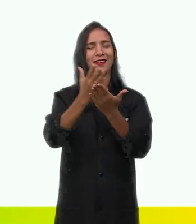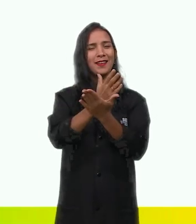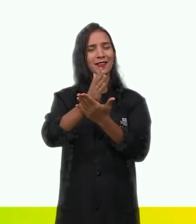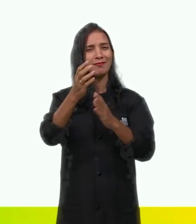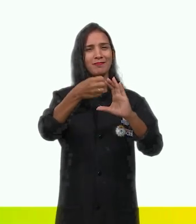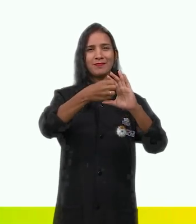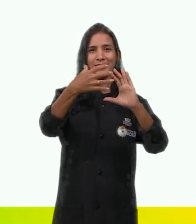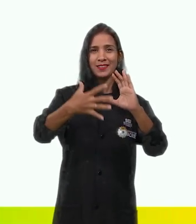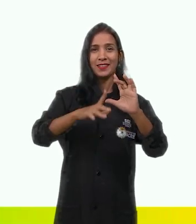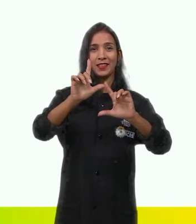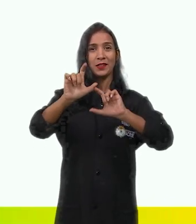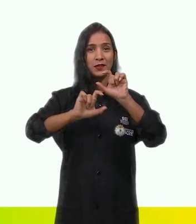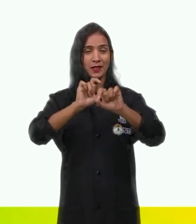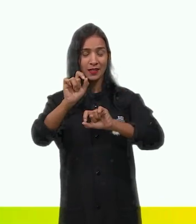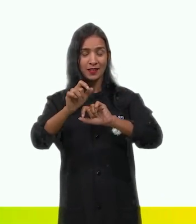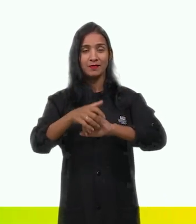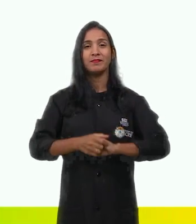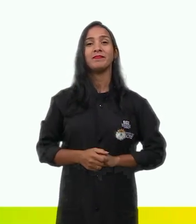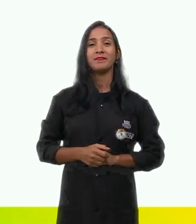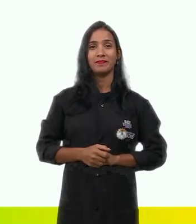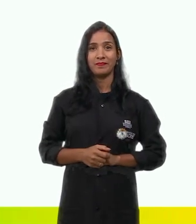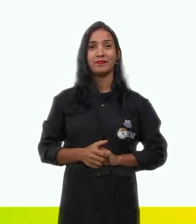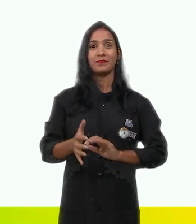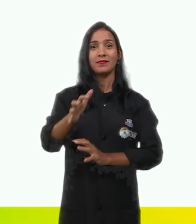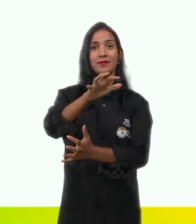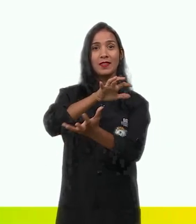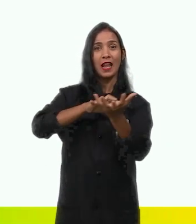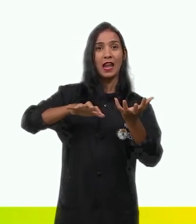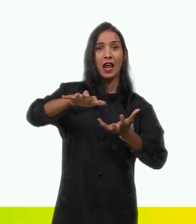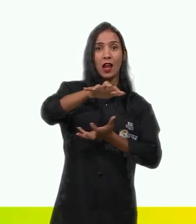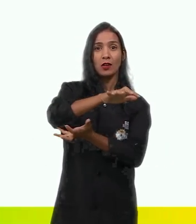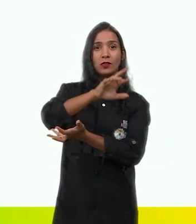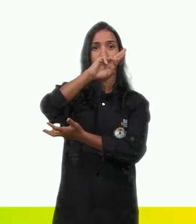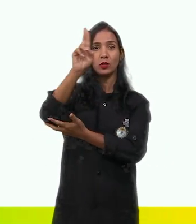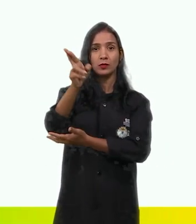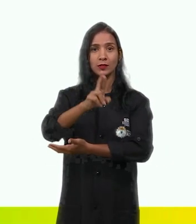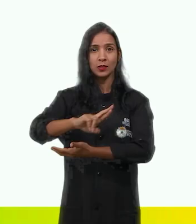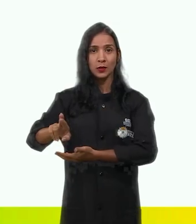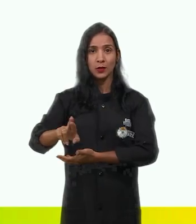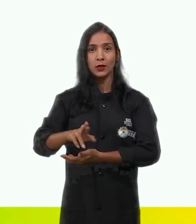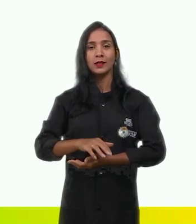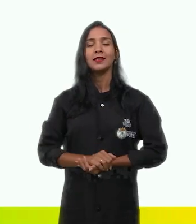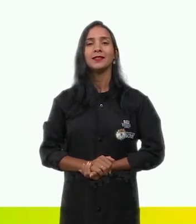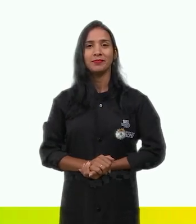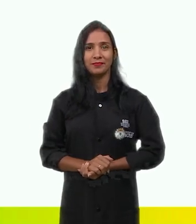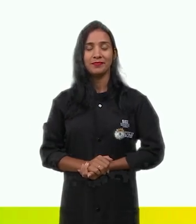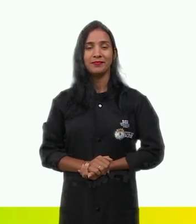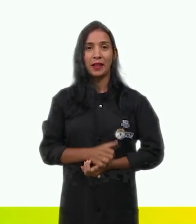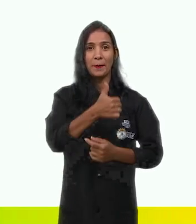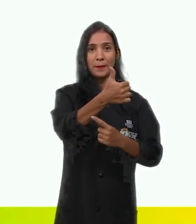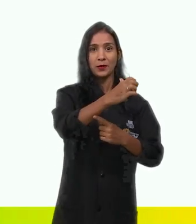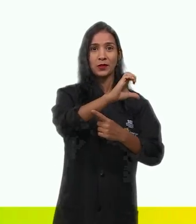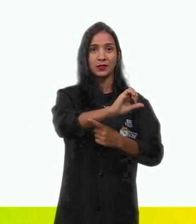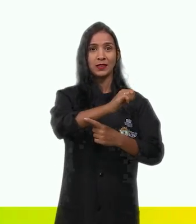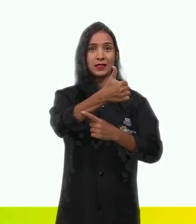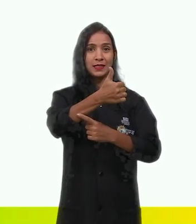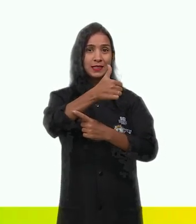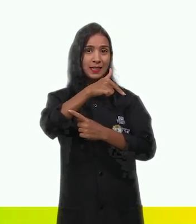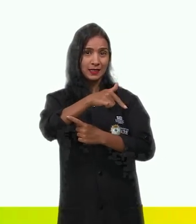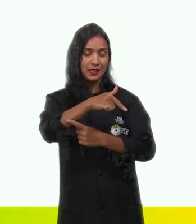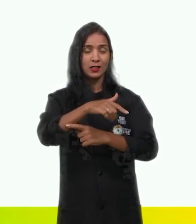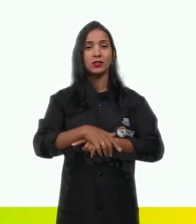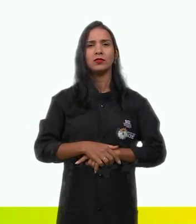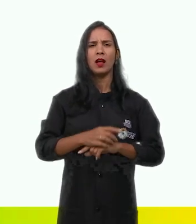A Revolução Russa de 1917, sim. Por que aconteceu a Revolução Russa,